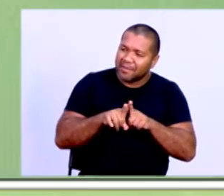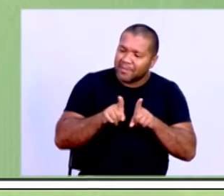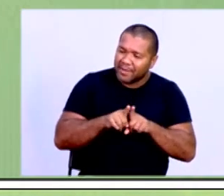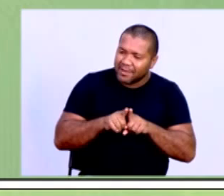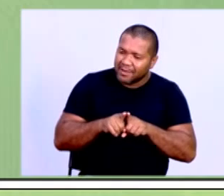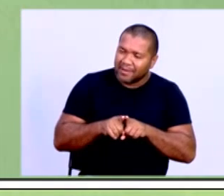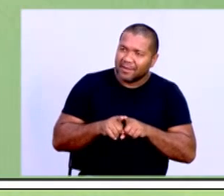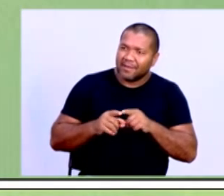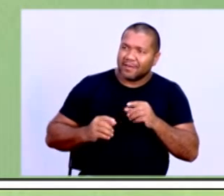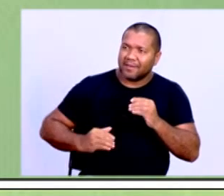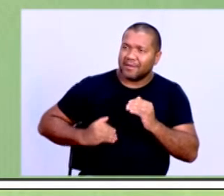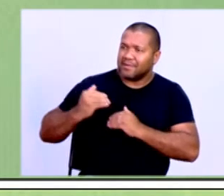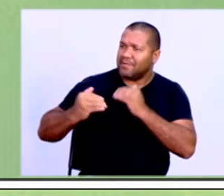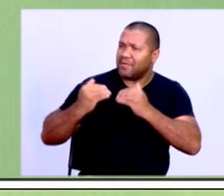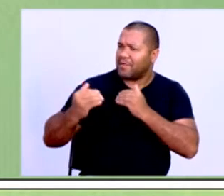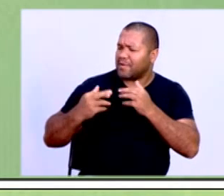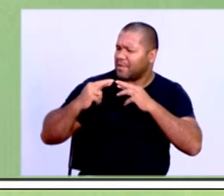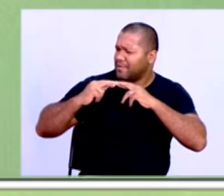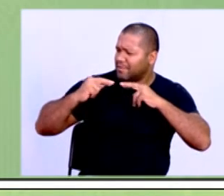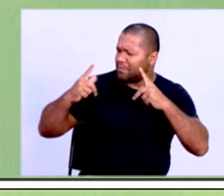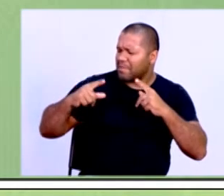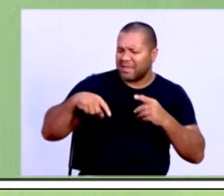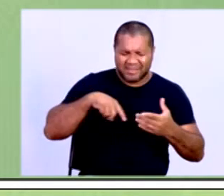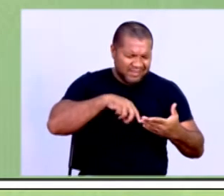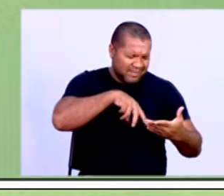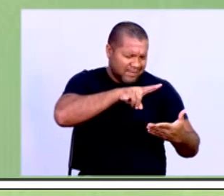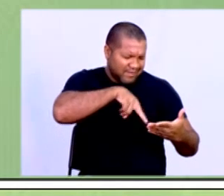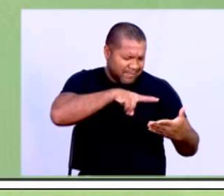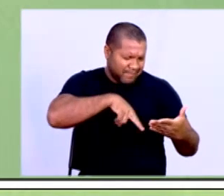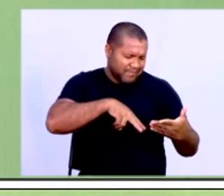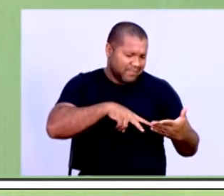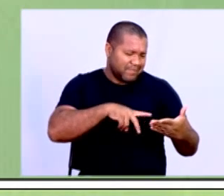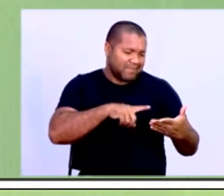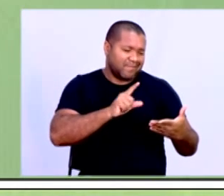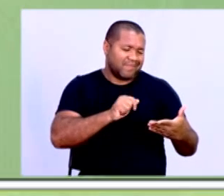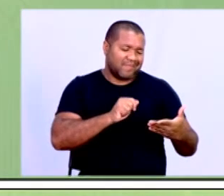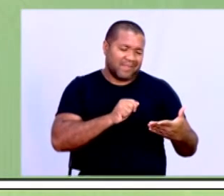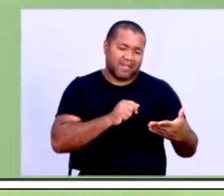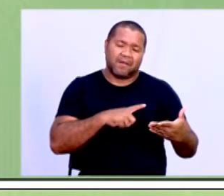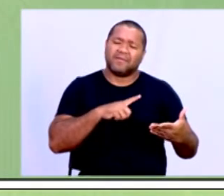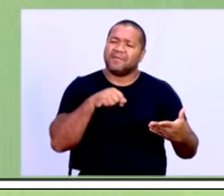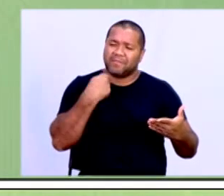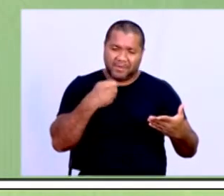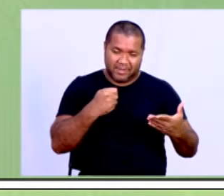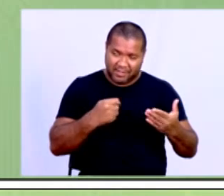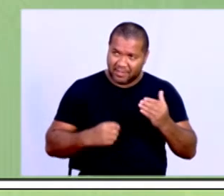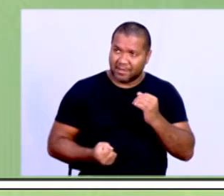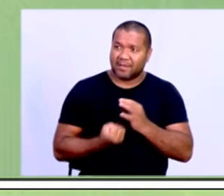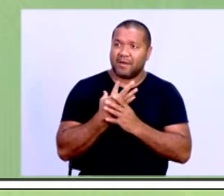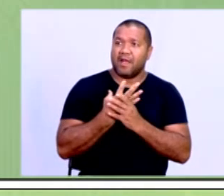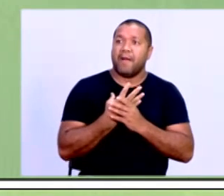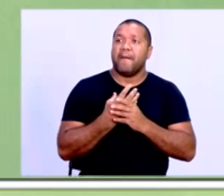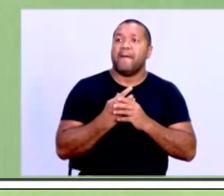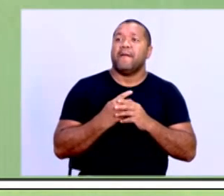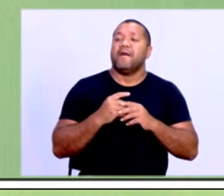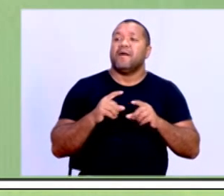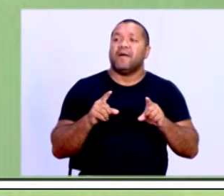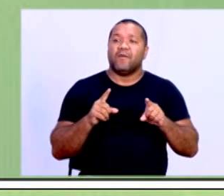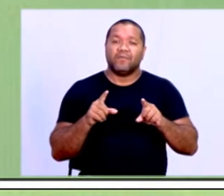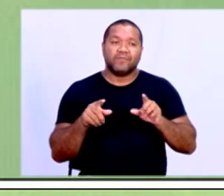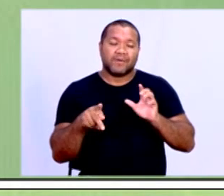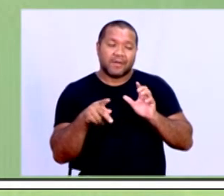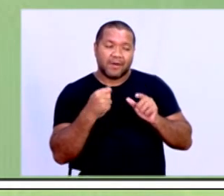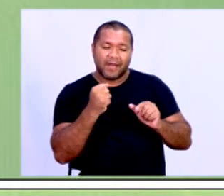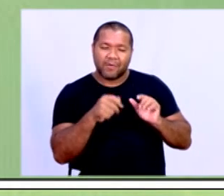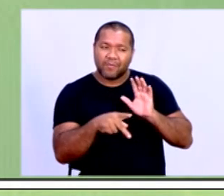desenvolver o que era diferente do que estava tradicionalmente nos livros. E eles desenvolveram o Manifesto